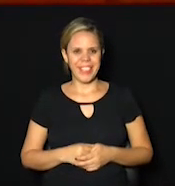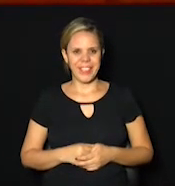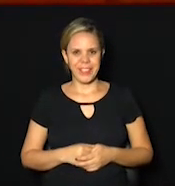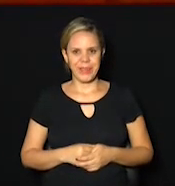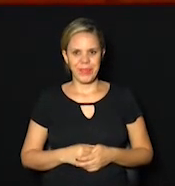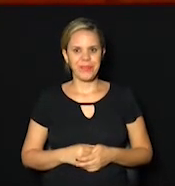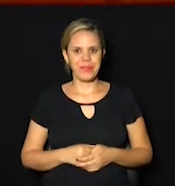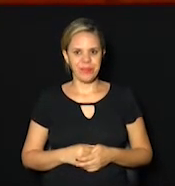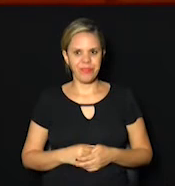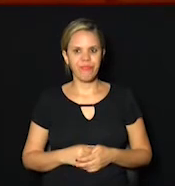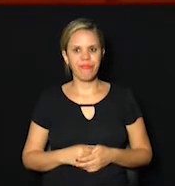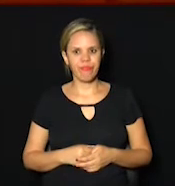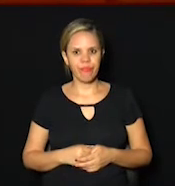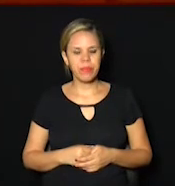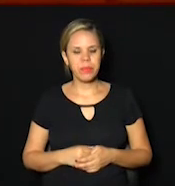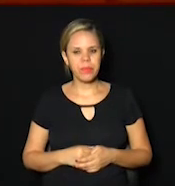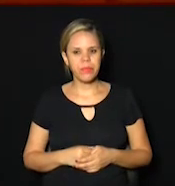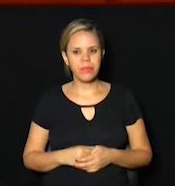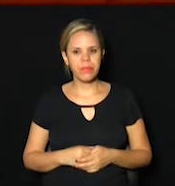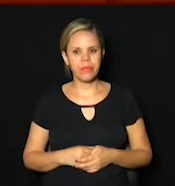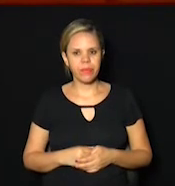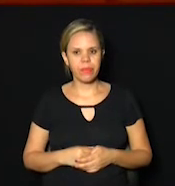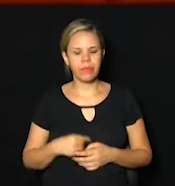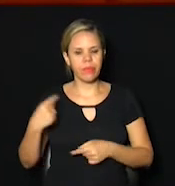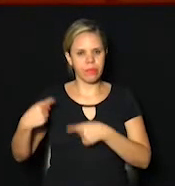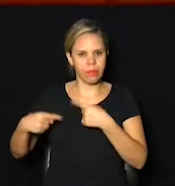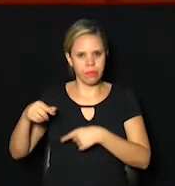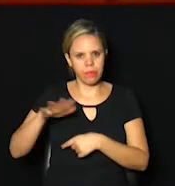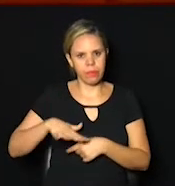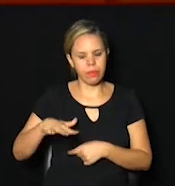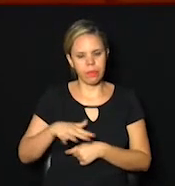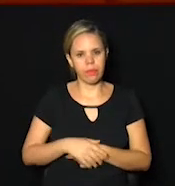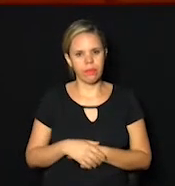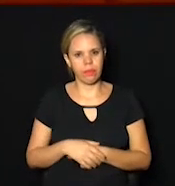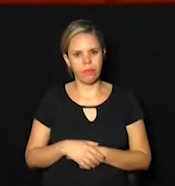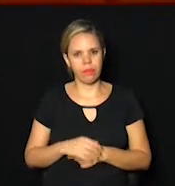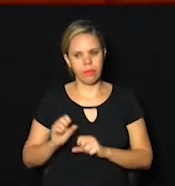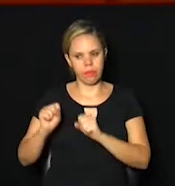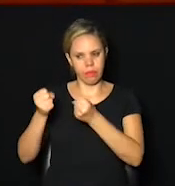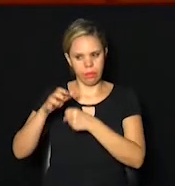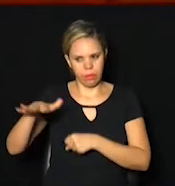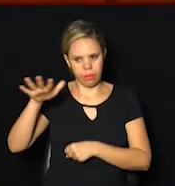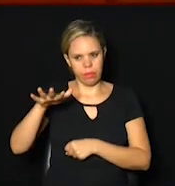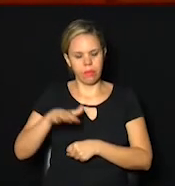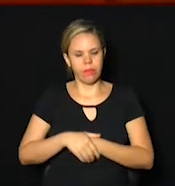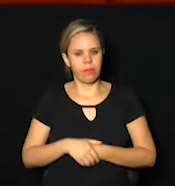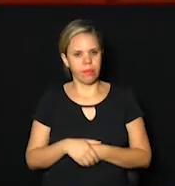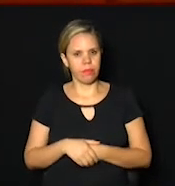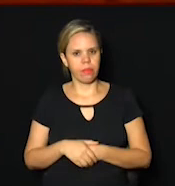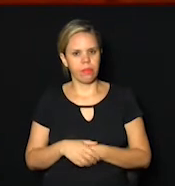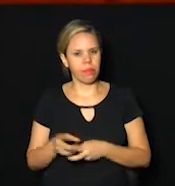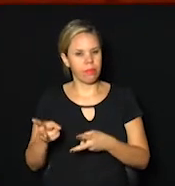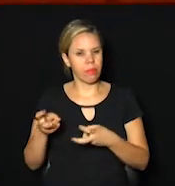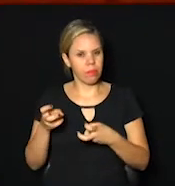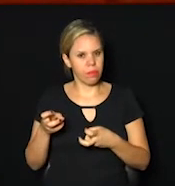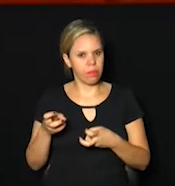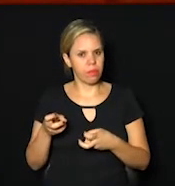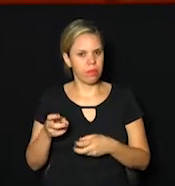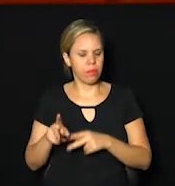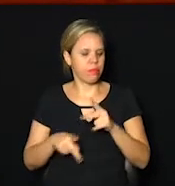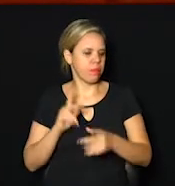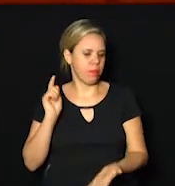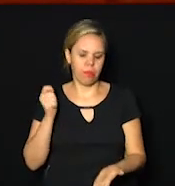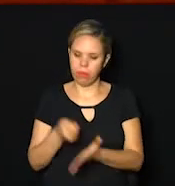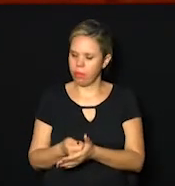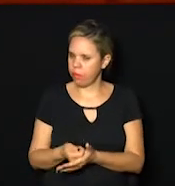o ambiente de discussões, foram os defensores. Note, não foi gente paga, não